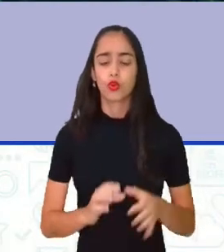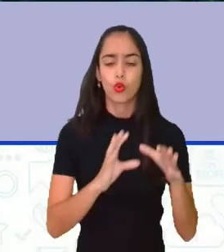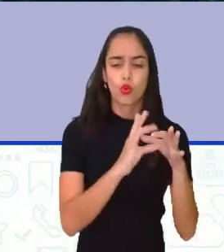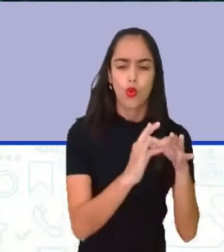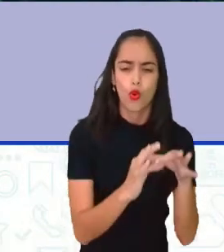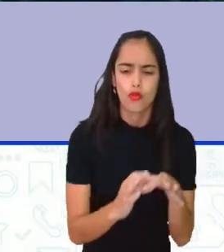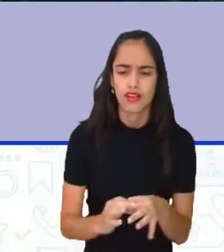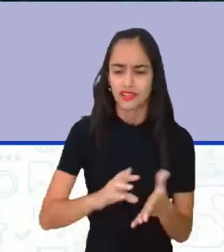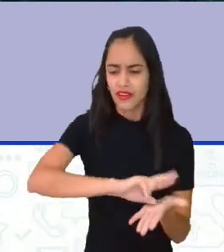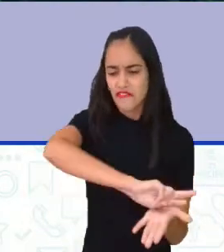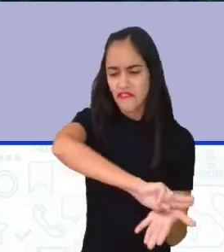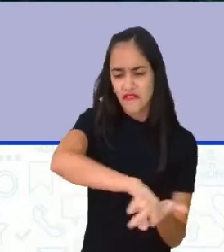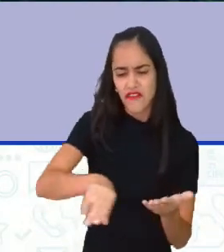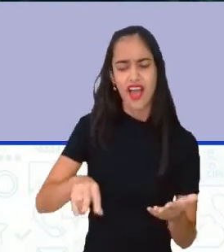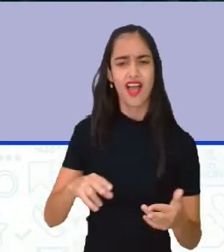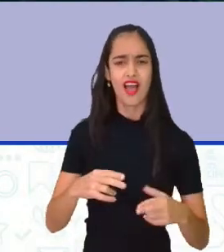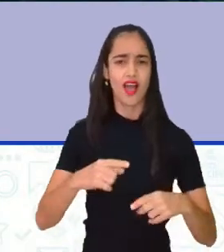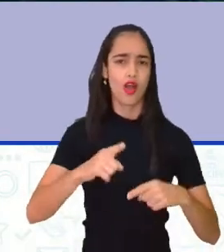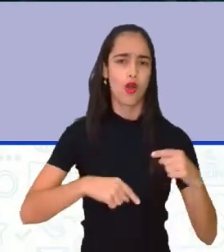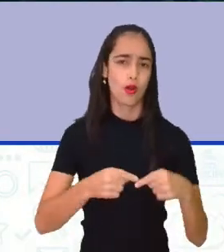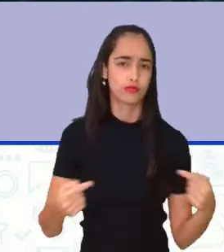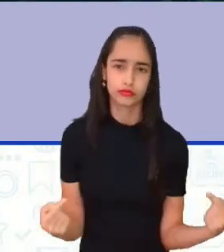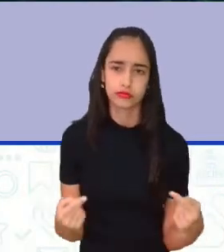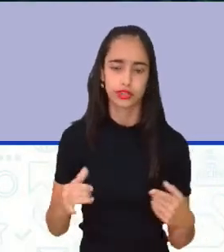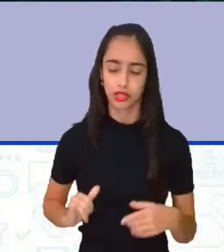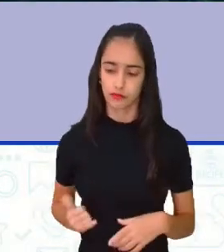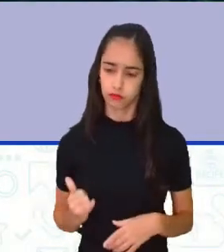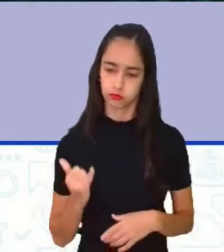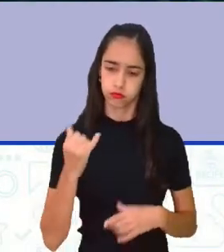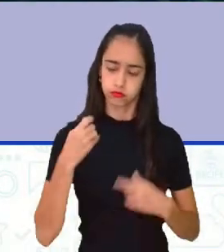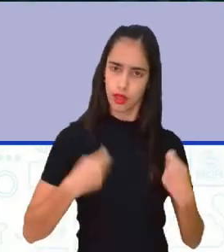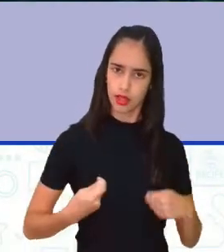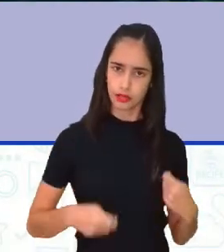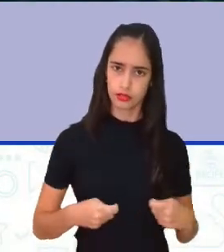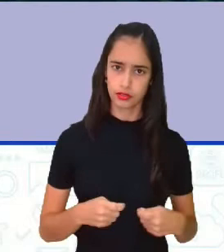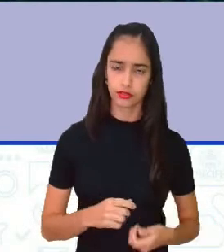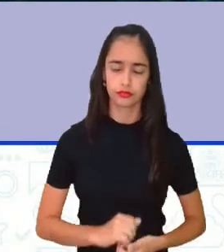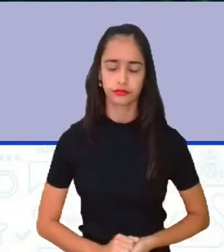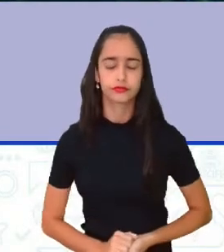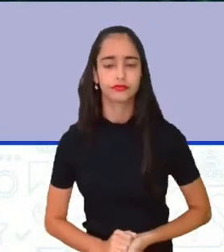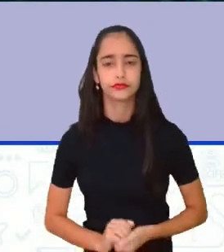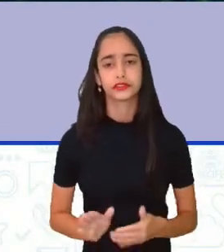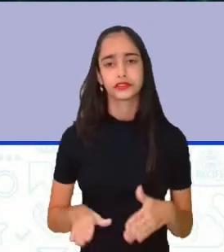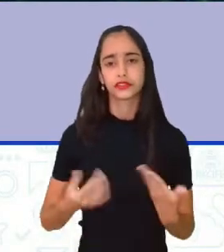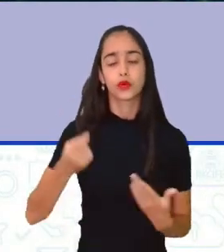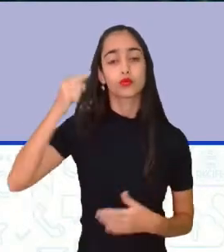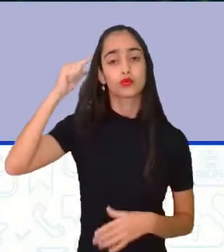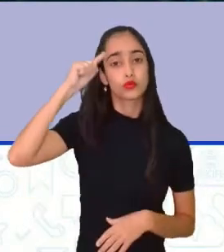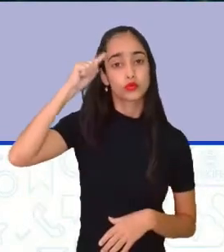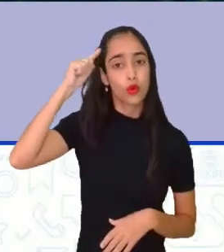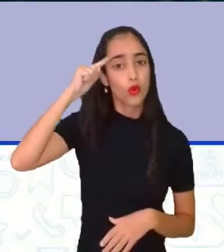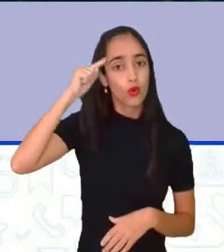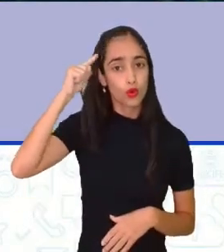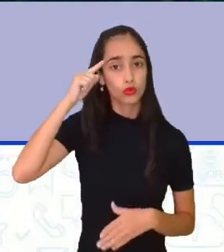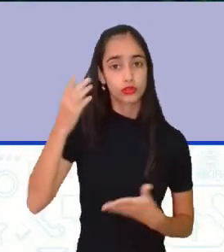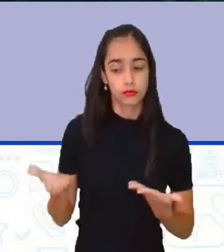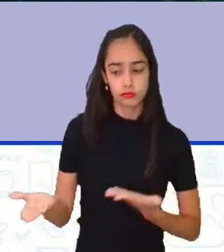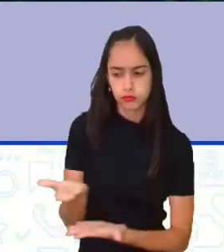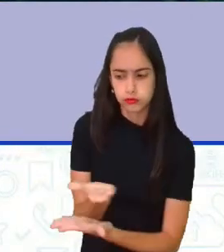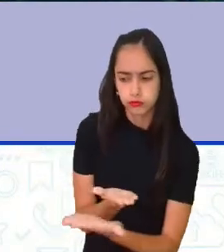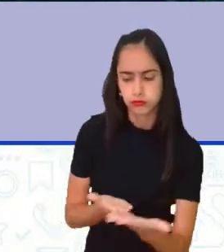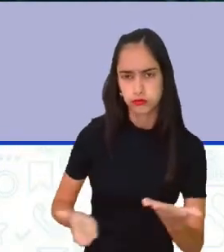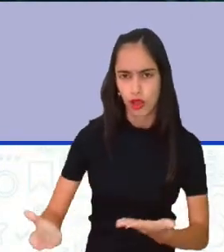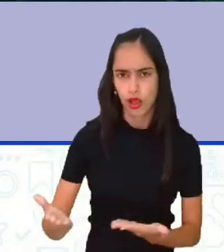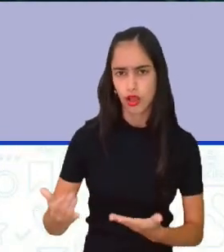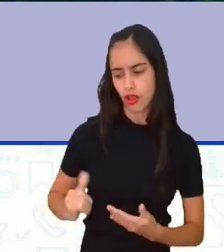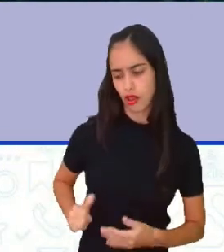elétricos por meio de fios condutores, conectores e tomadas. Então, diariamente, essa distribuição elétrica ela é